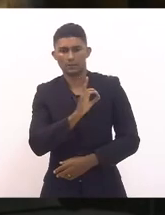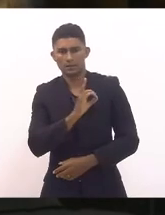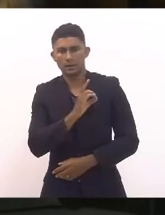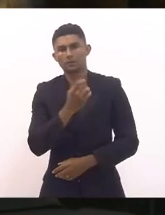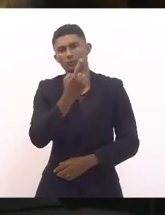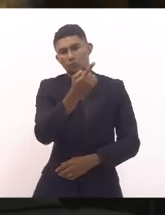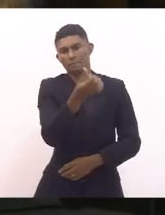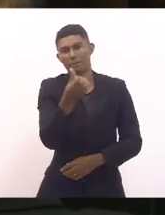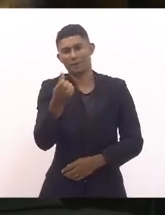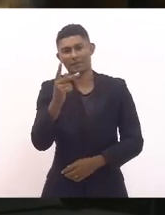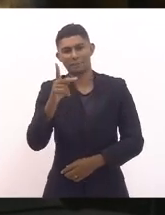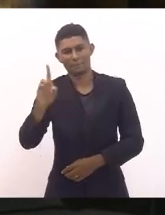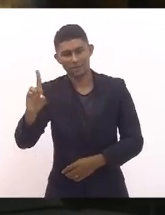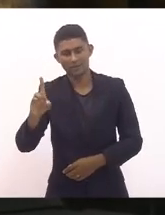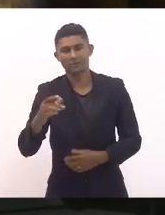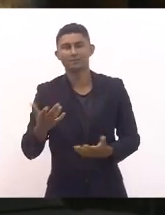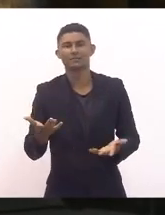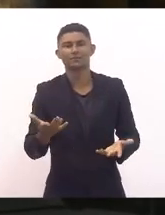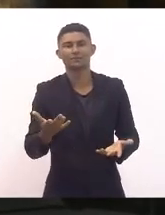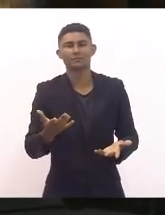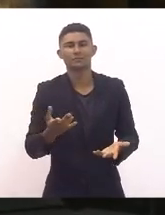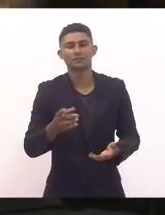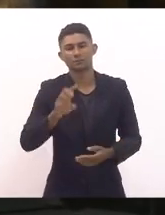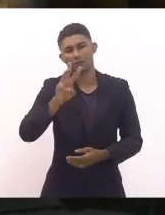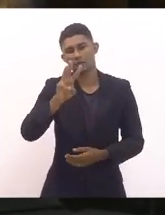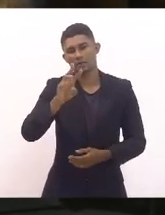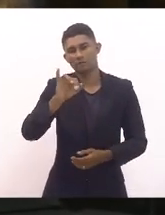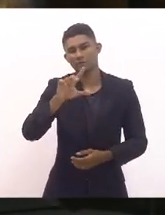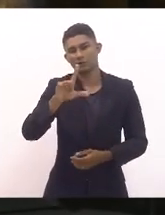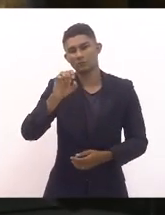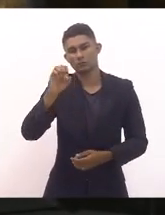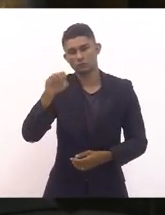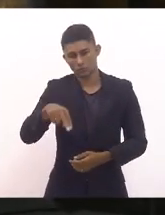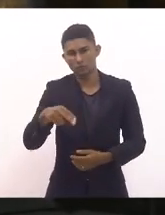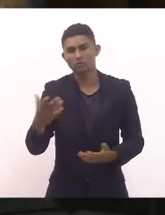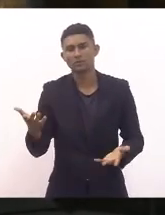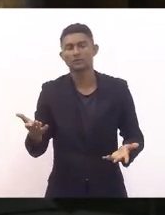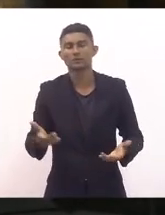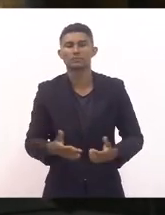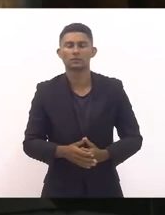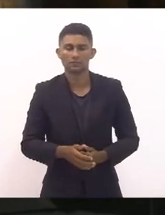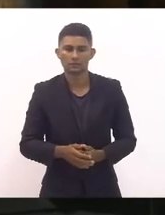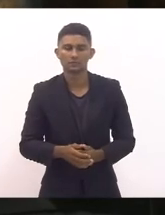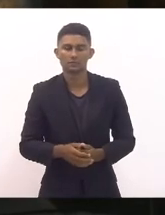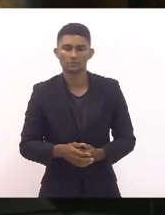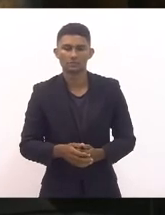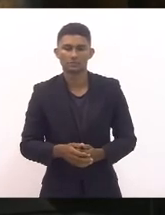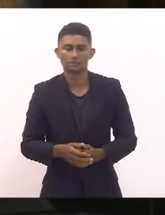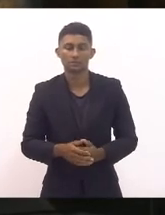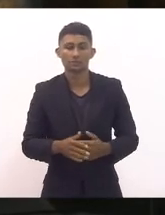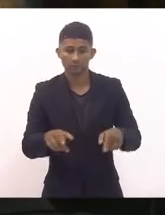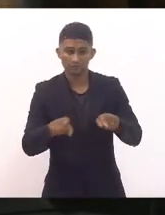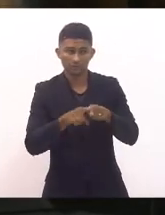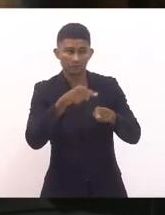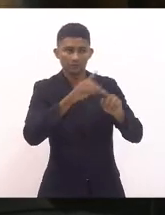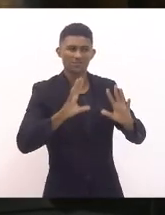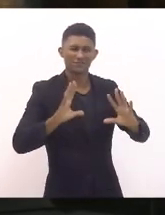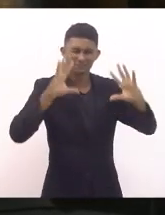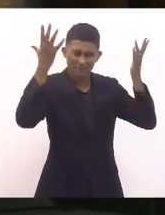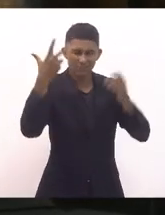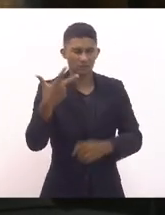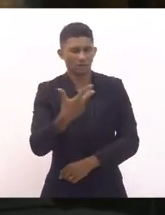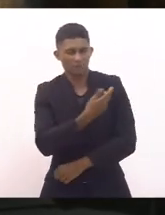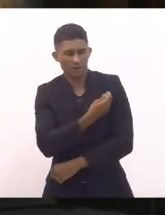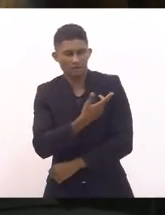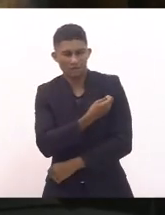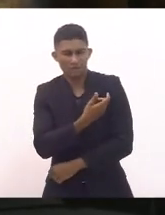166DP, doutor Wilson. E, além deste evento de vacinação de todos